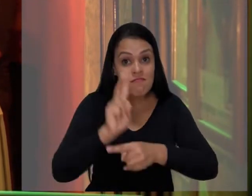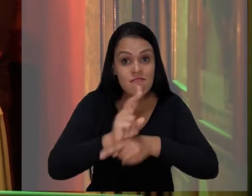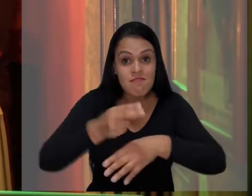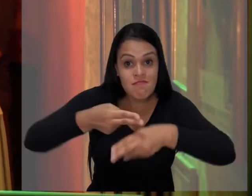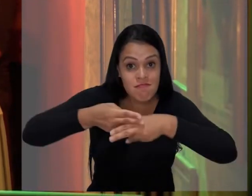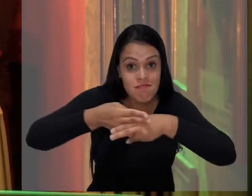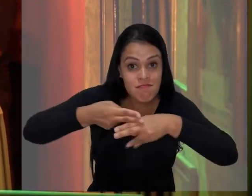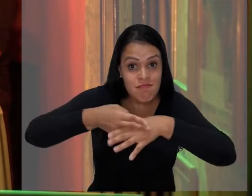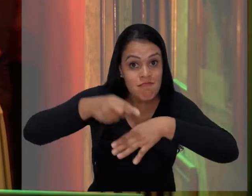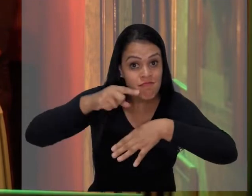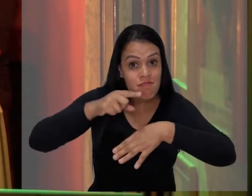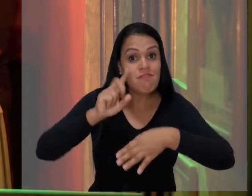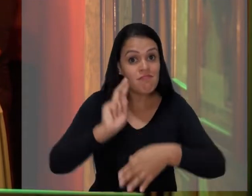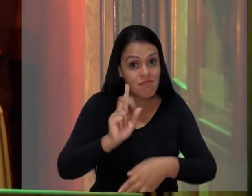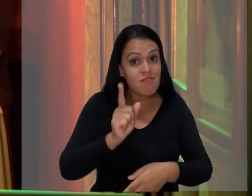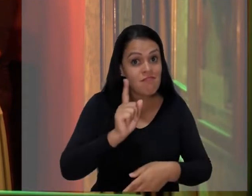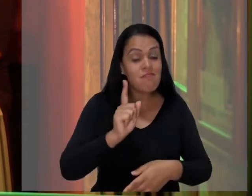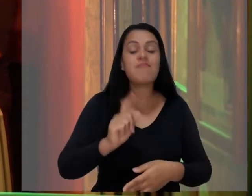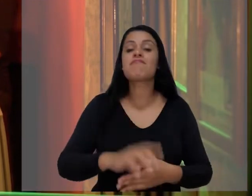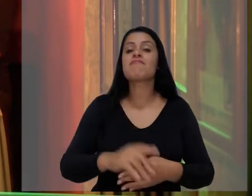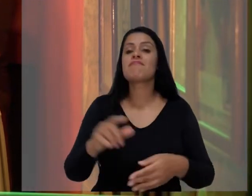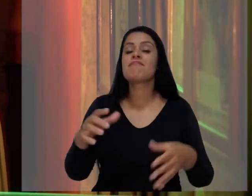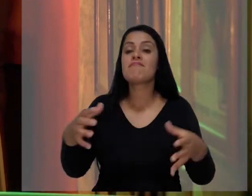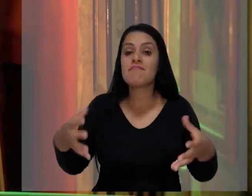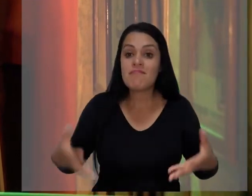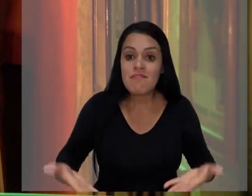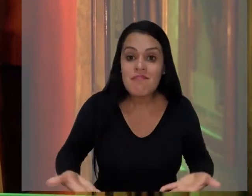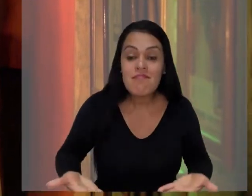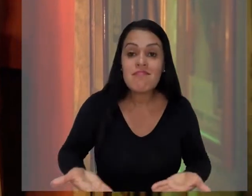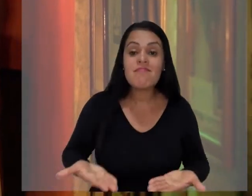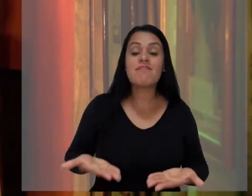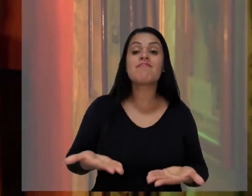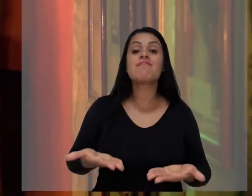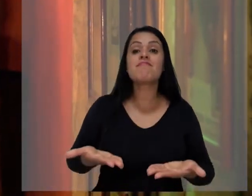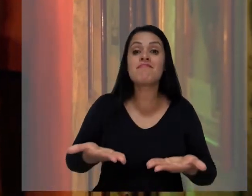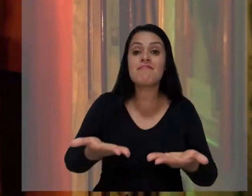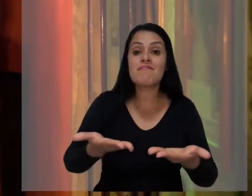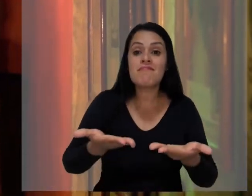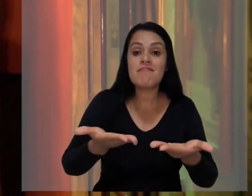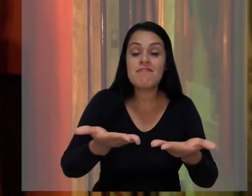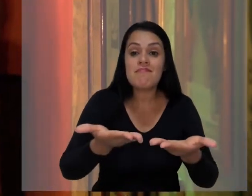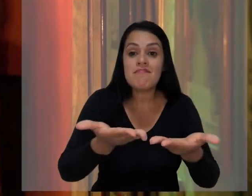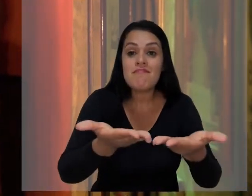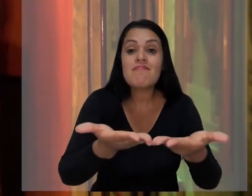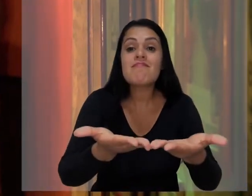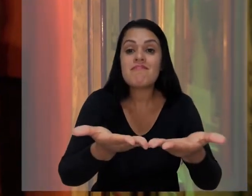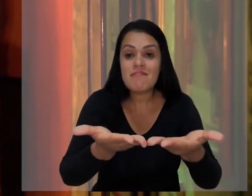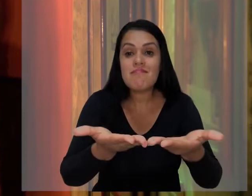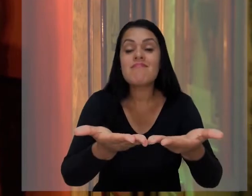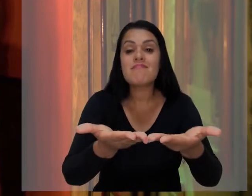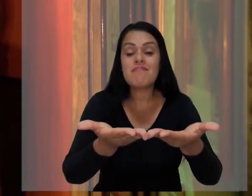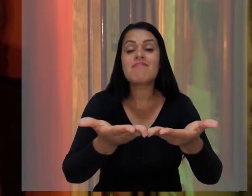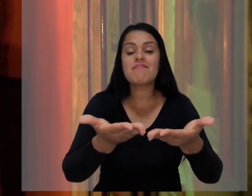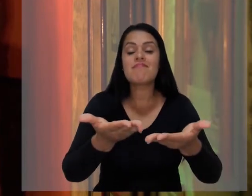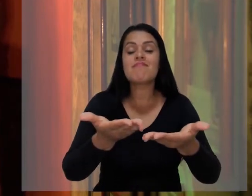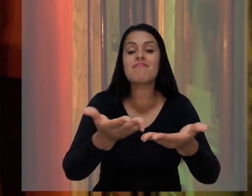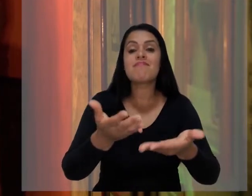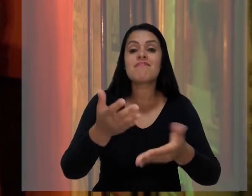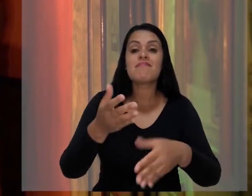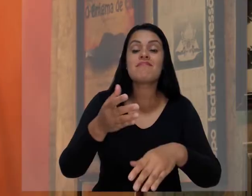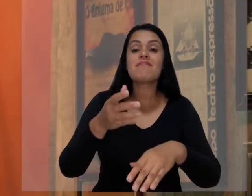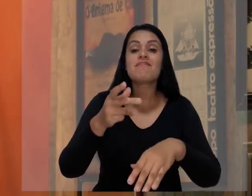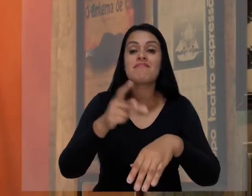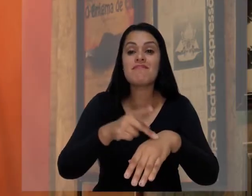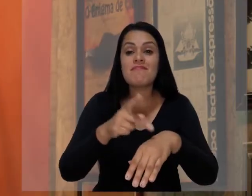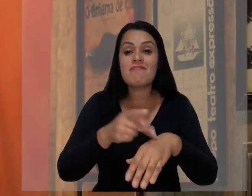não cortar o dedo esse. E tu pega então, desenforma e pode chocar assim na pedra mesmo do